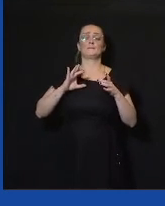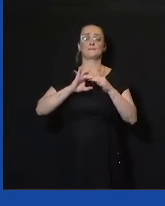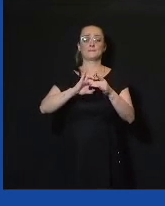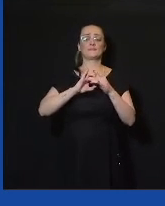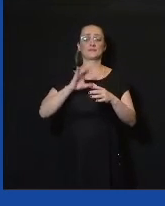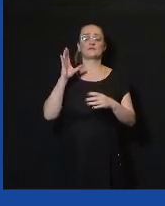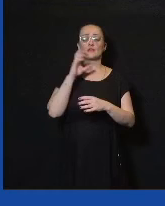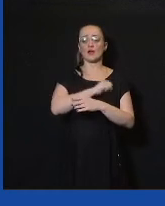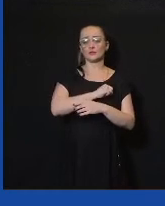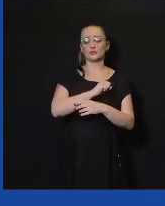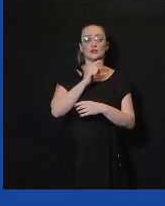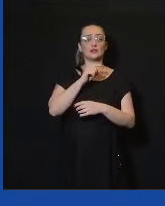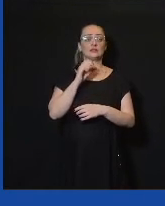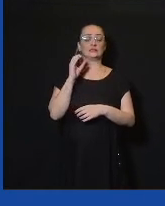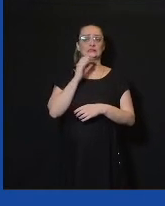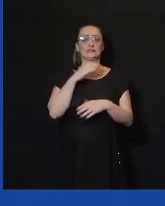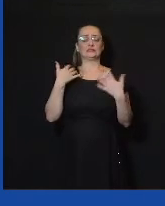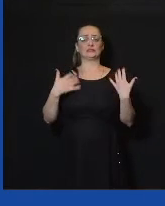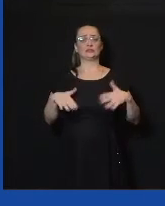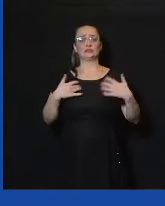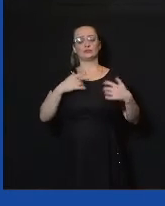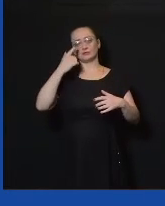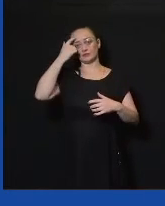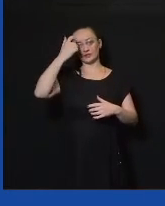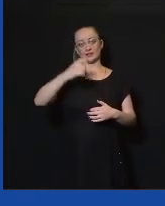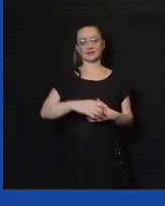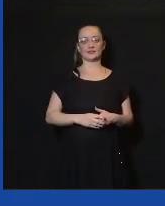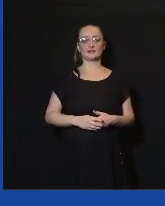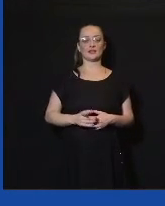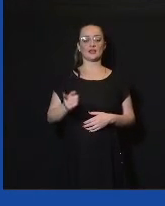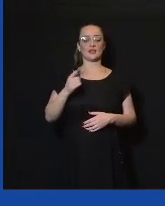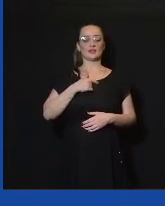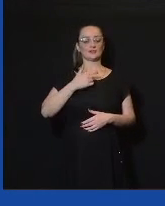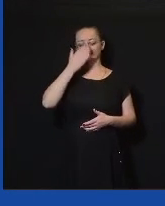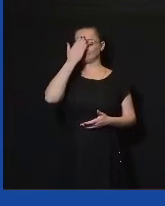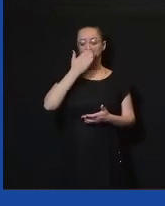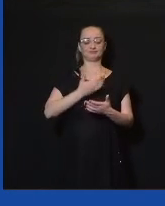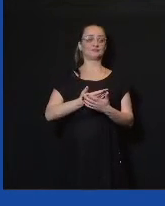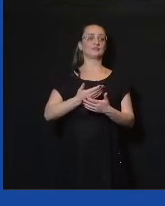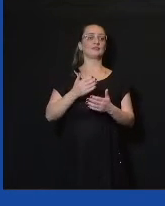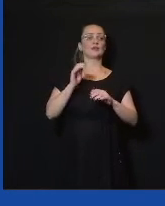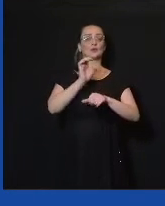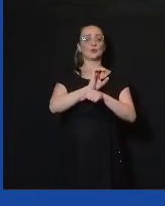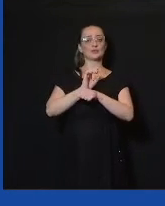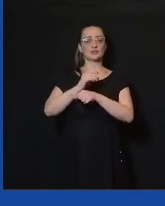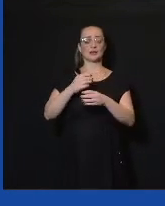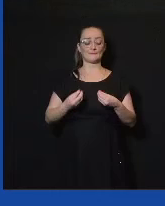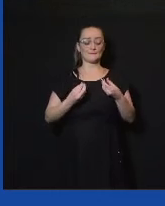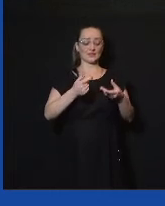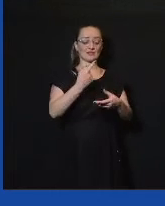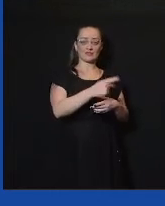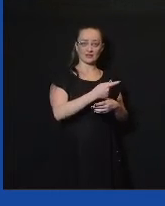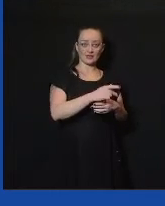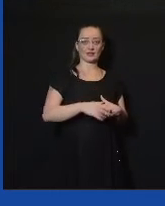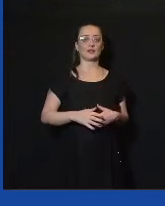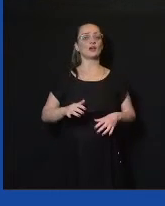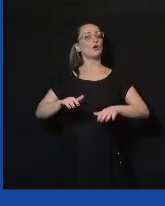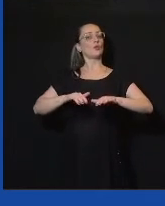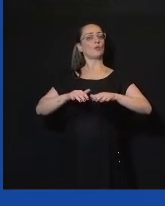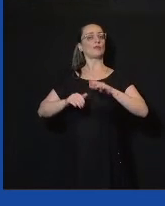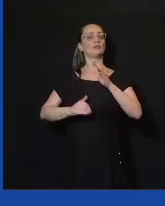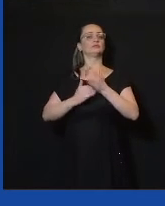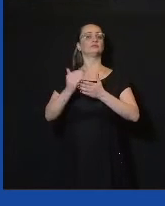rápido, elas estão apavoradas com a violência, elas estão assim, descrentes de que o Estado pertence a elas e, de repente, surge um movimento em